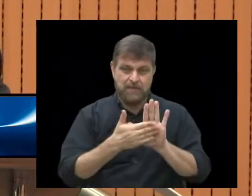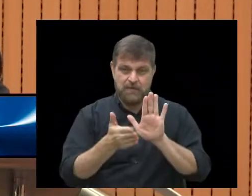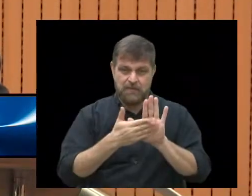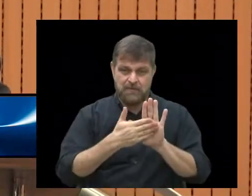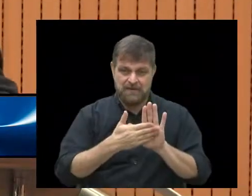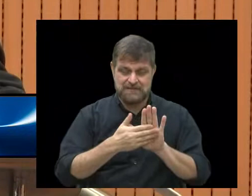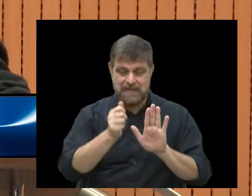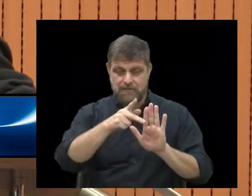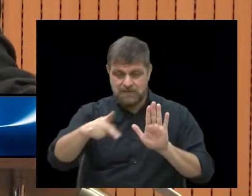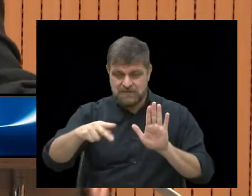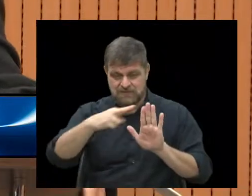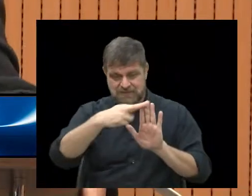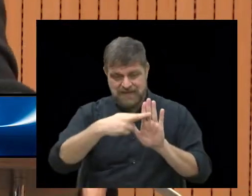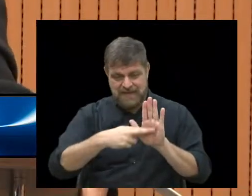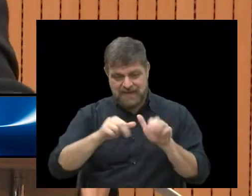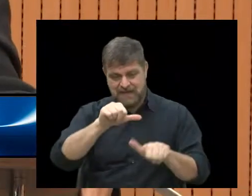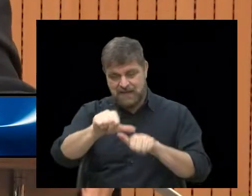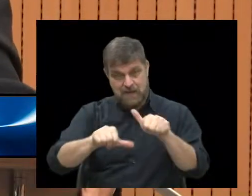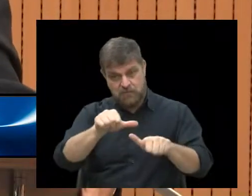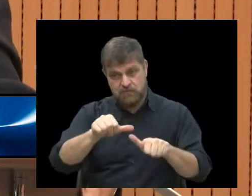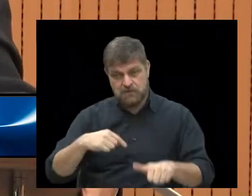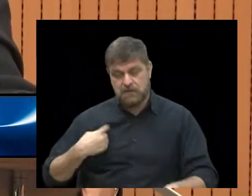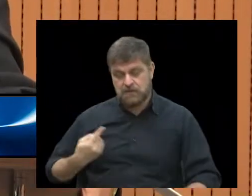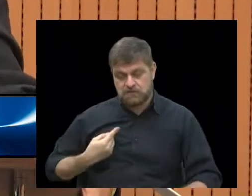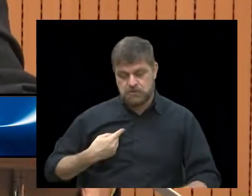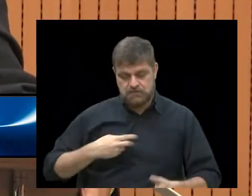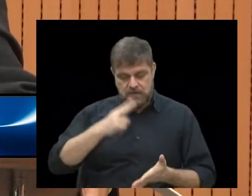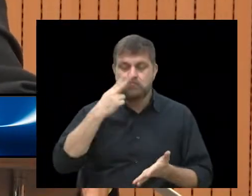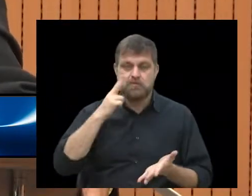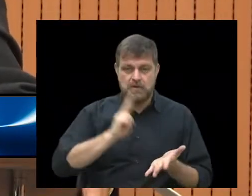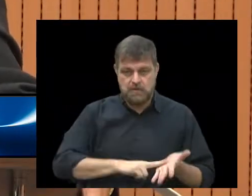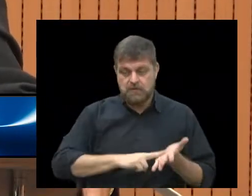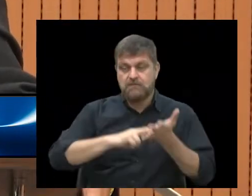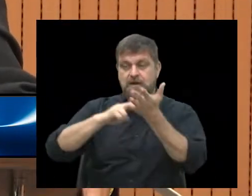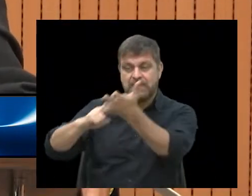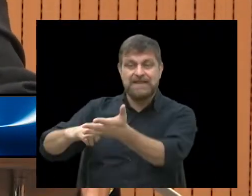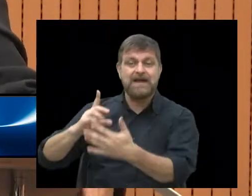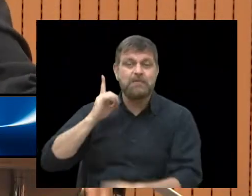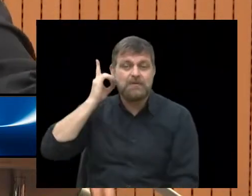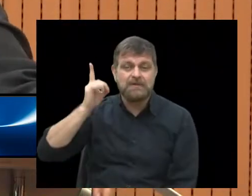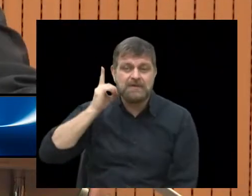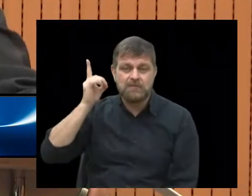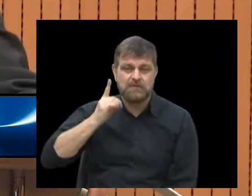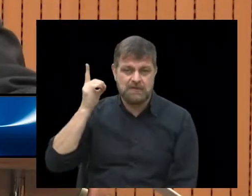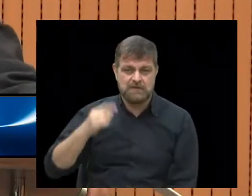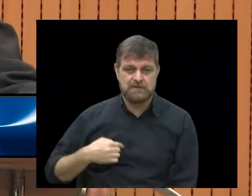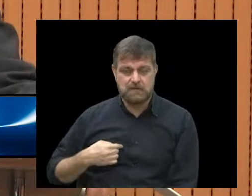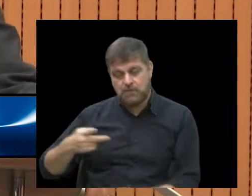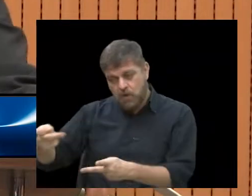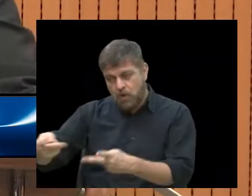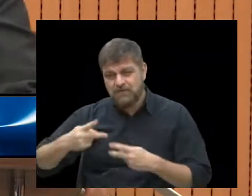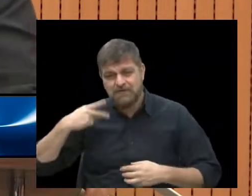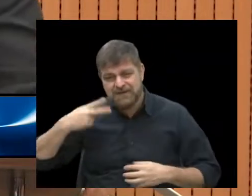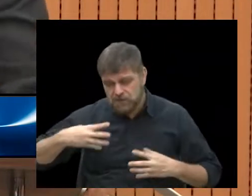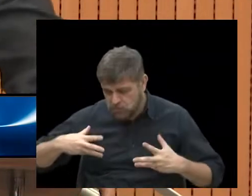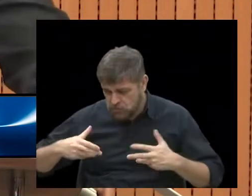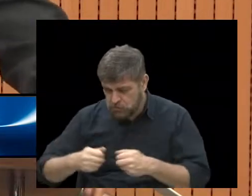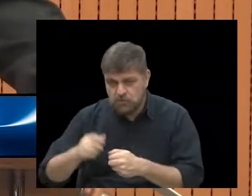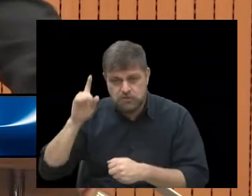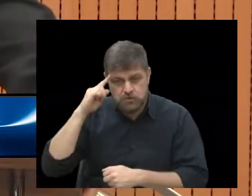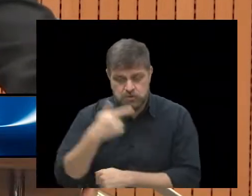Previdência. Então eu queria aqui fazer esse registro, convidando todos os vereadores a participarem do dia